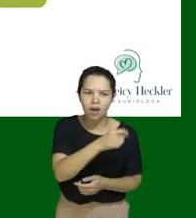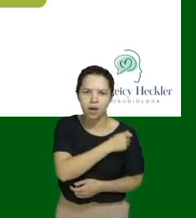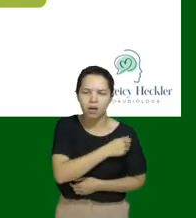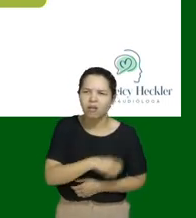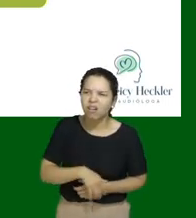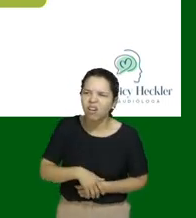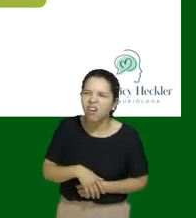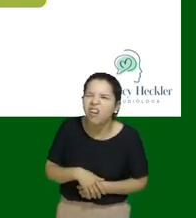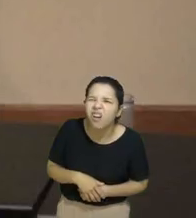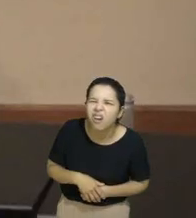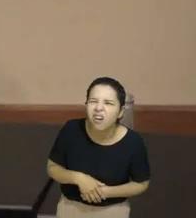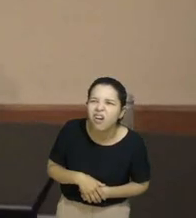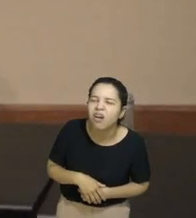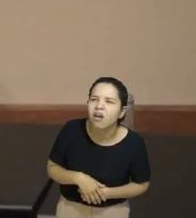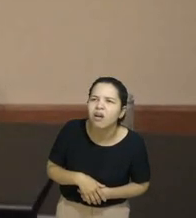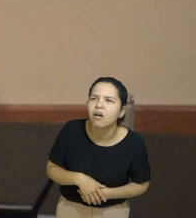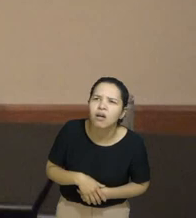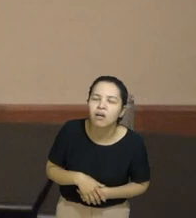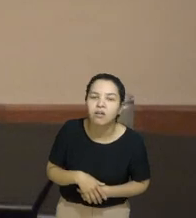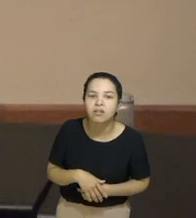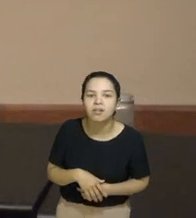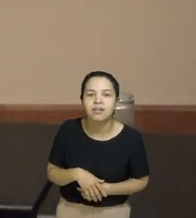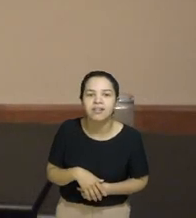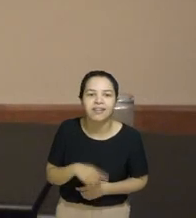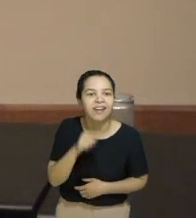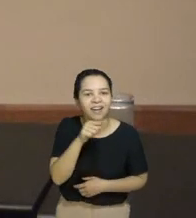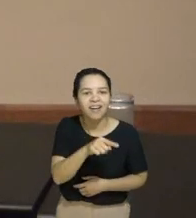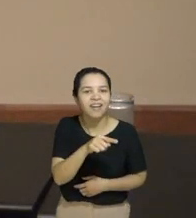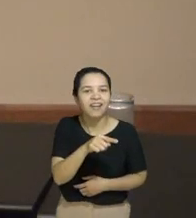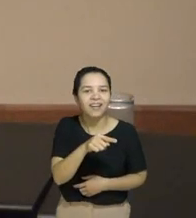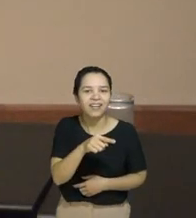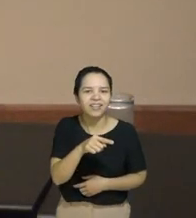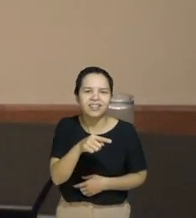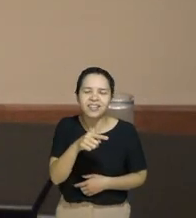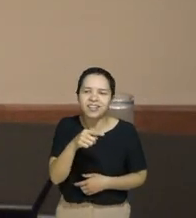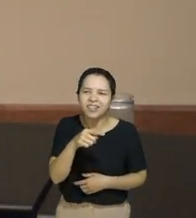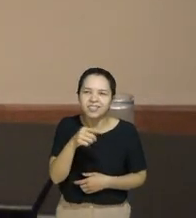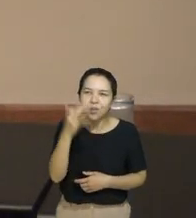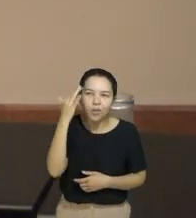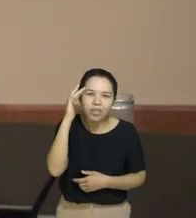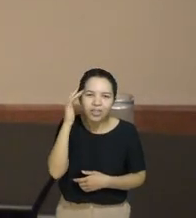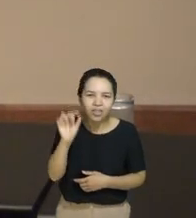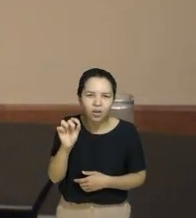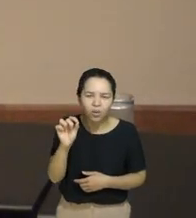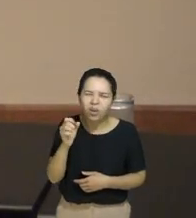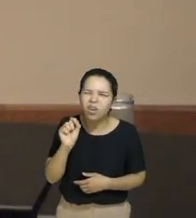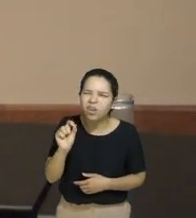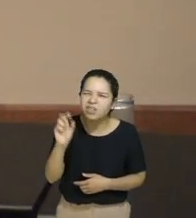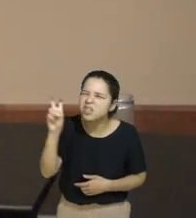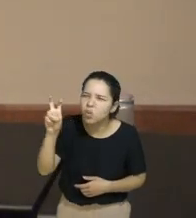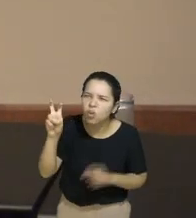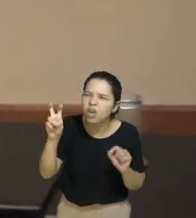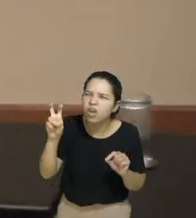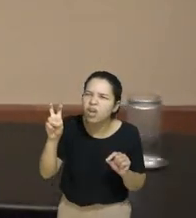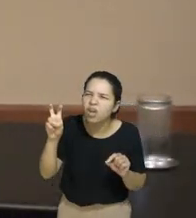Essa é a reação. Peguei a primeira informação, o resto eu nem sei. Dei 5? Onde?